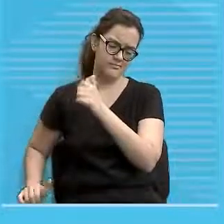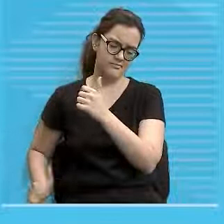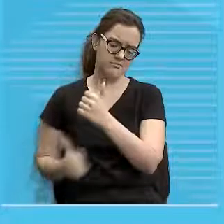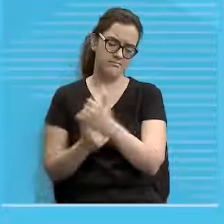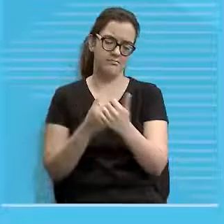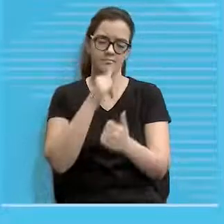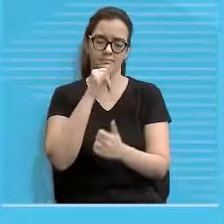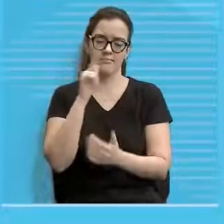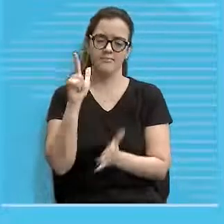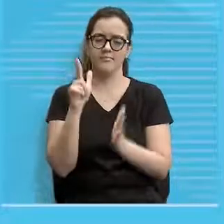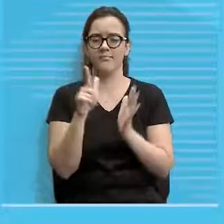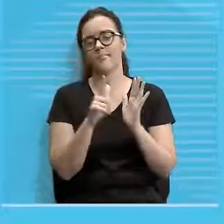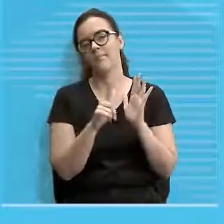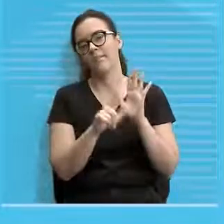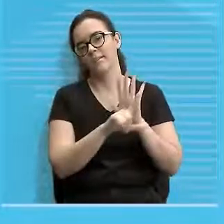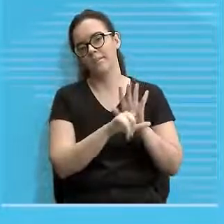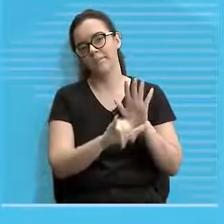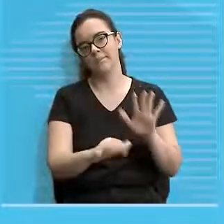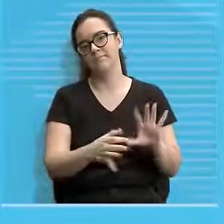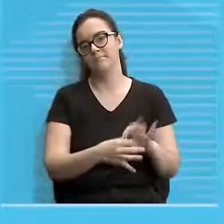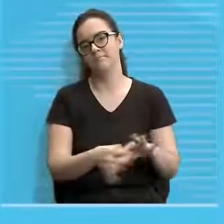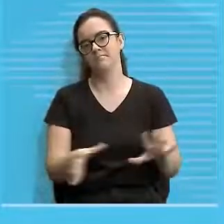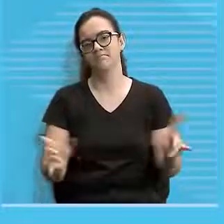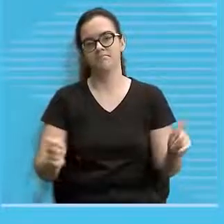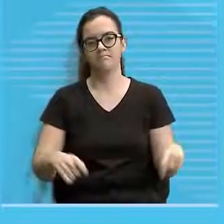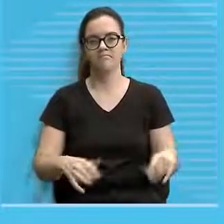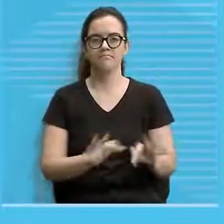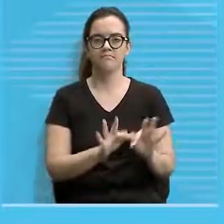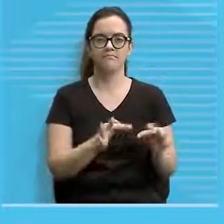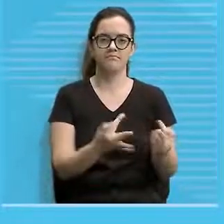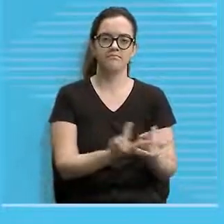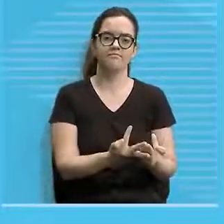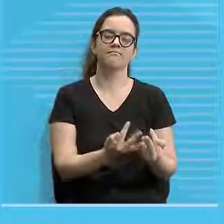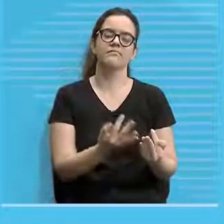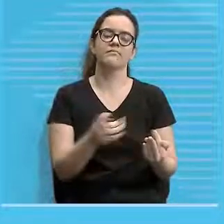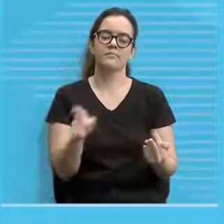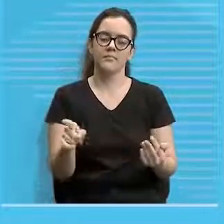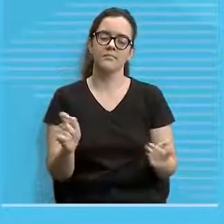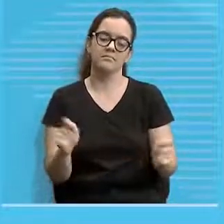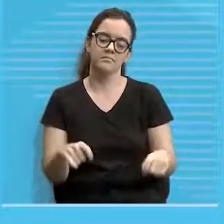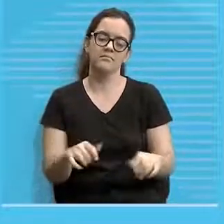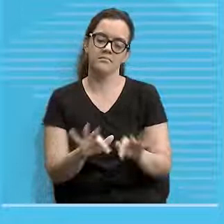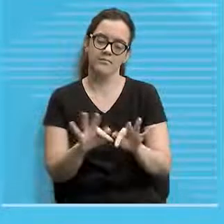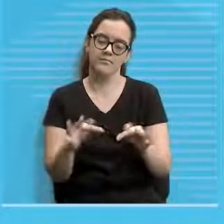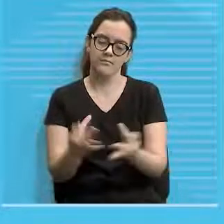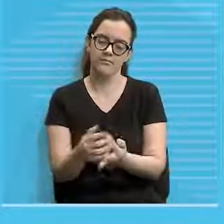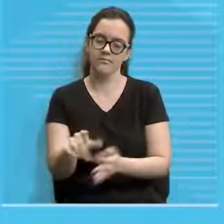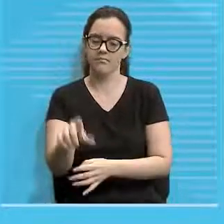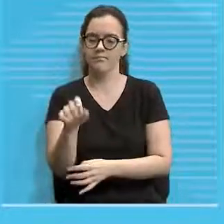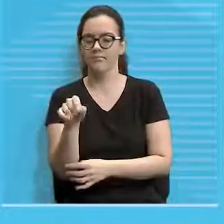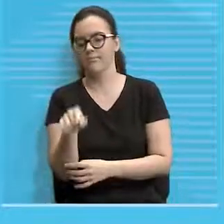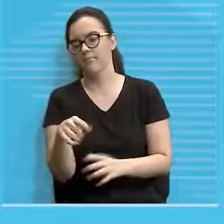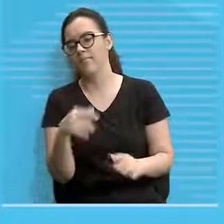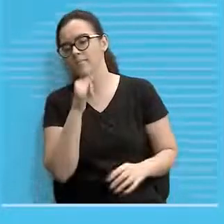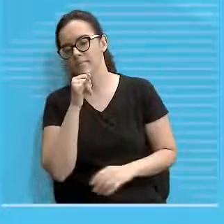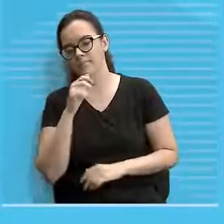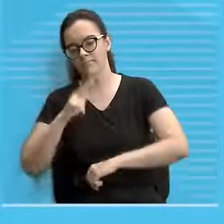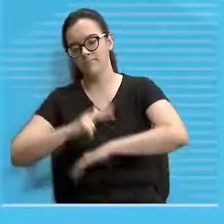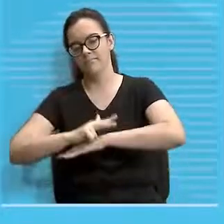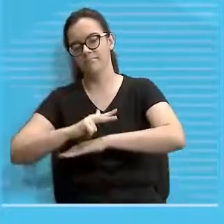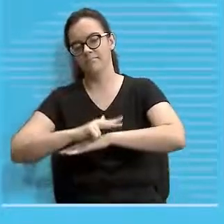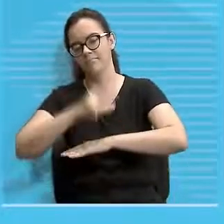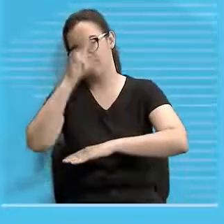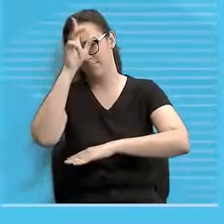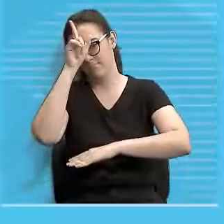permitido. Na Bélgica, na Suíça. Então, posso acreditar que, ok, a pessoa ela quer fazer